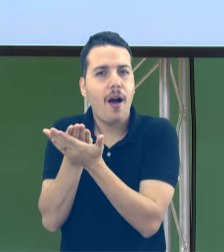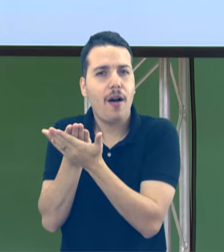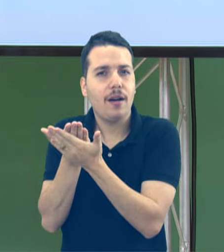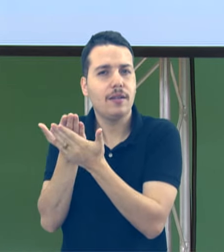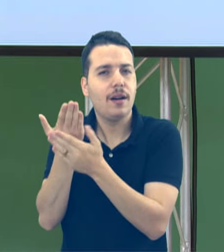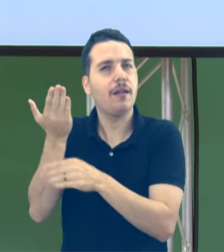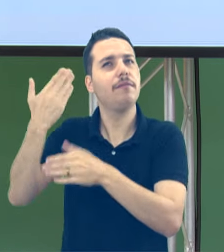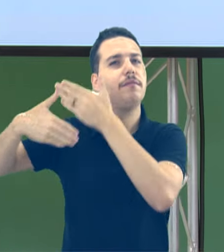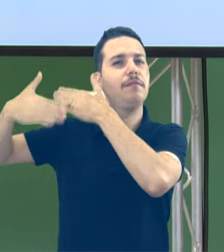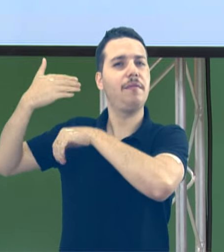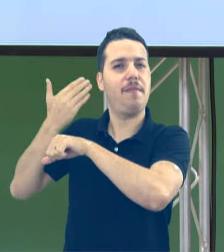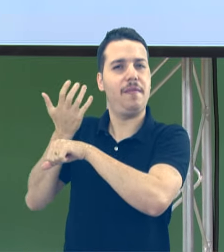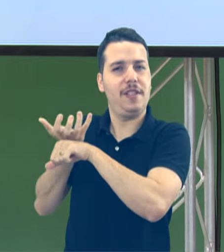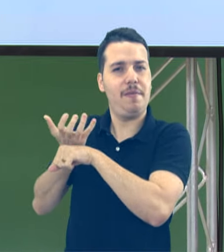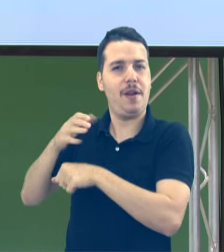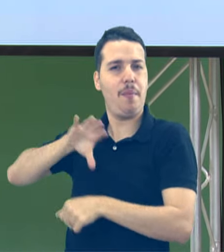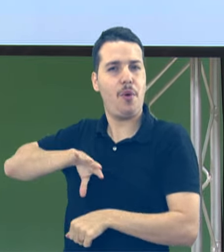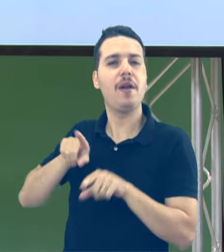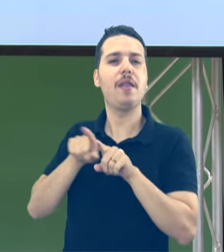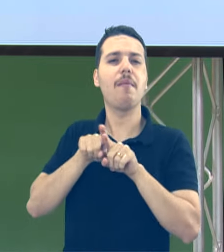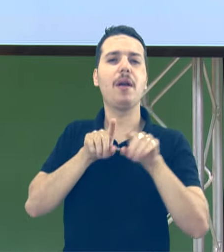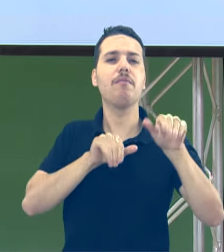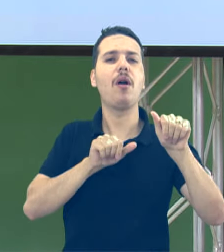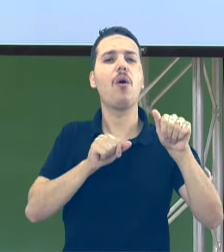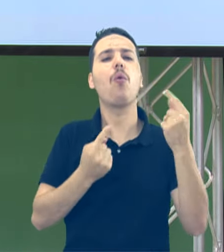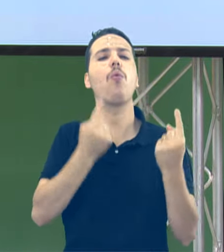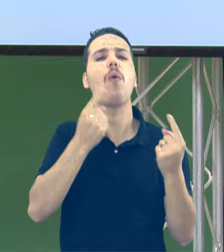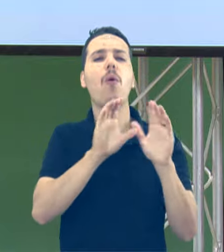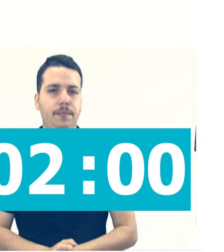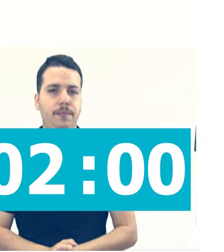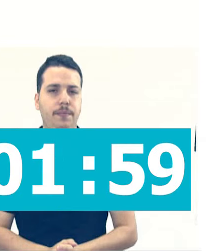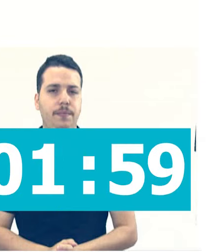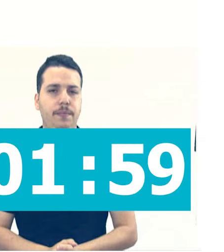portuguesa e de língua espanhola? Mais um tempinho.